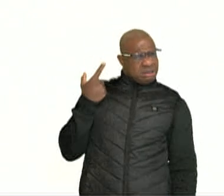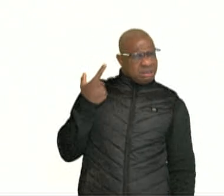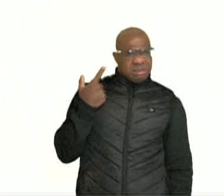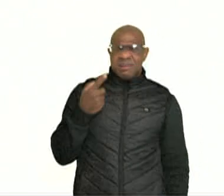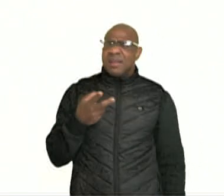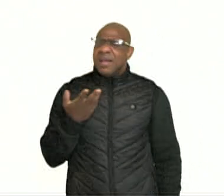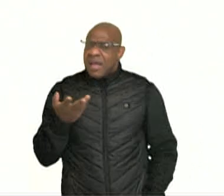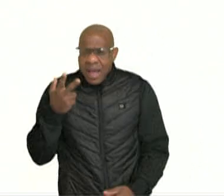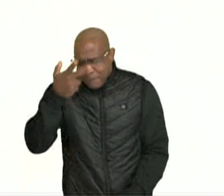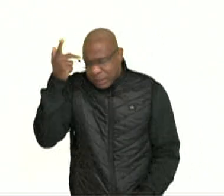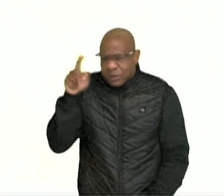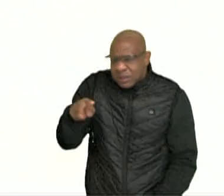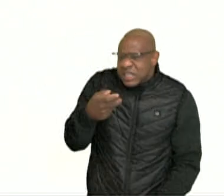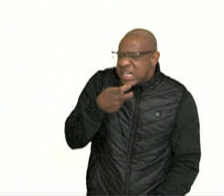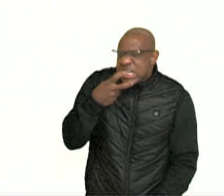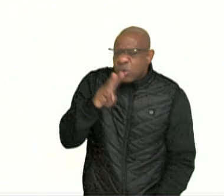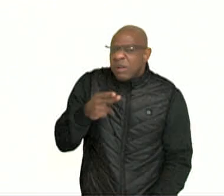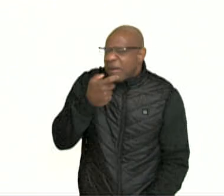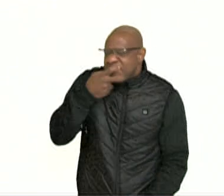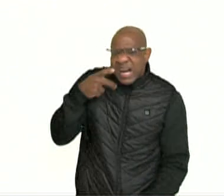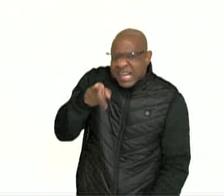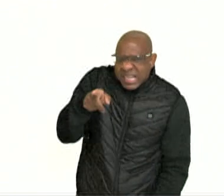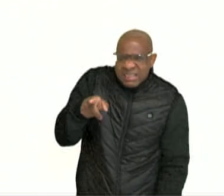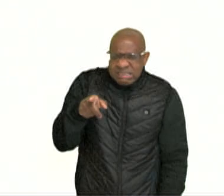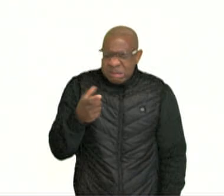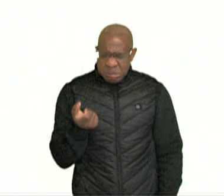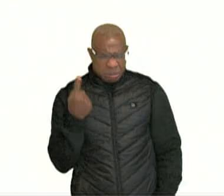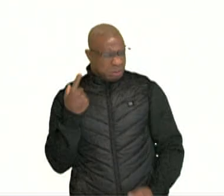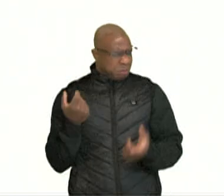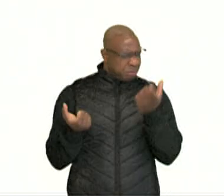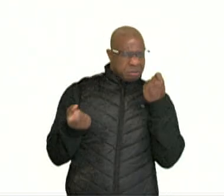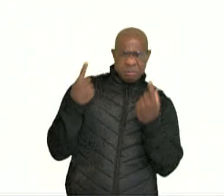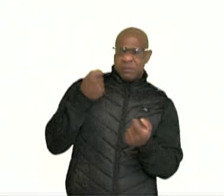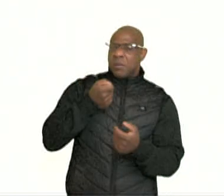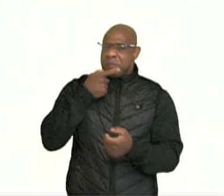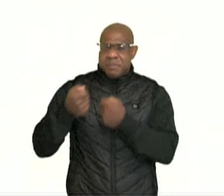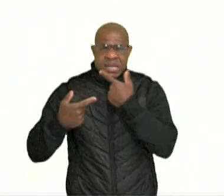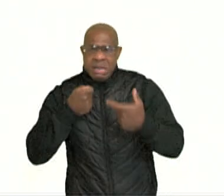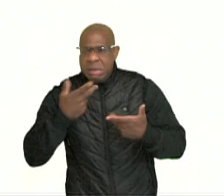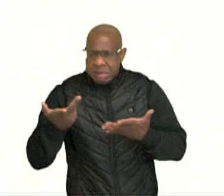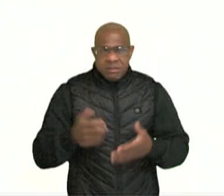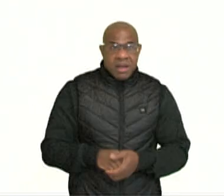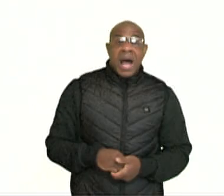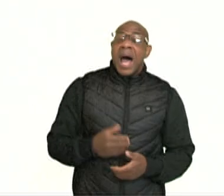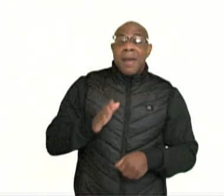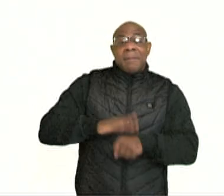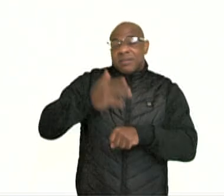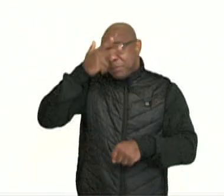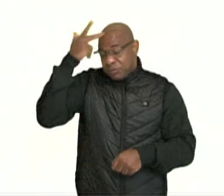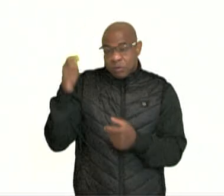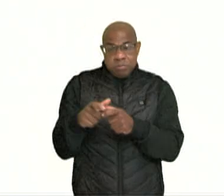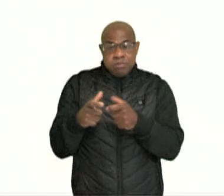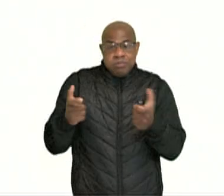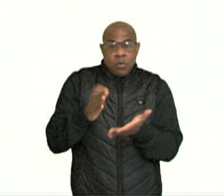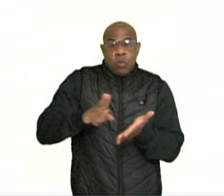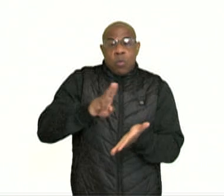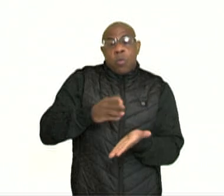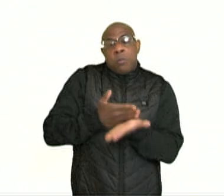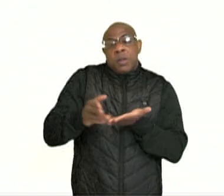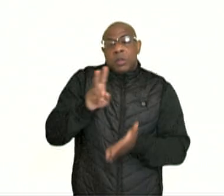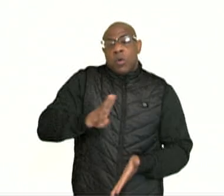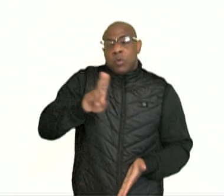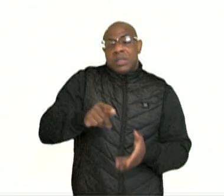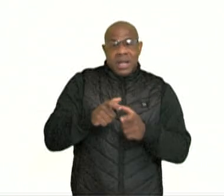apelidos em quem usava aparelho. Aí, quando mais gente começou a usar, ele deixou de ser estranho, tá? Vamos pensar juntos.